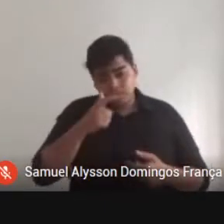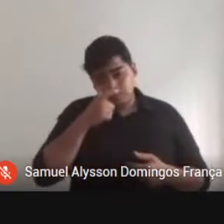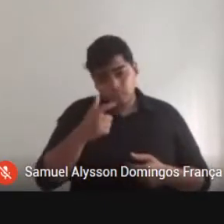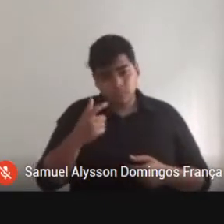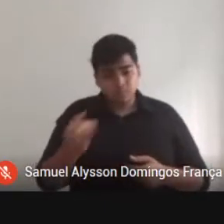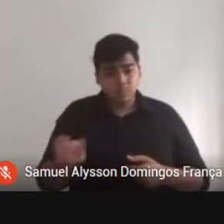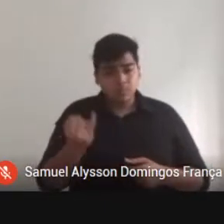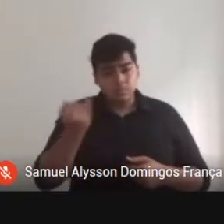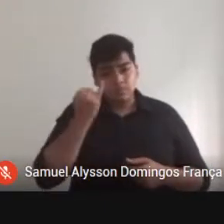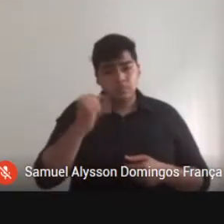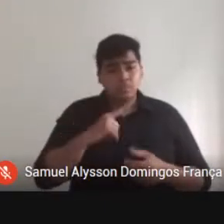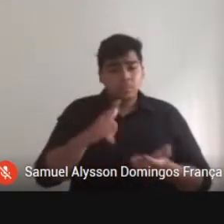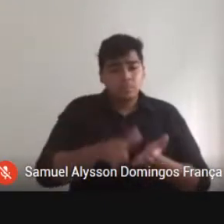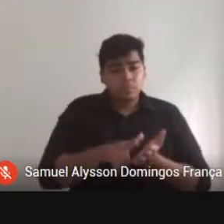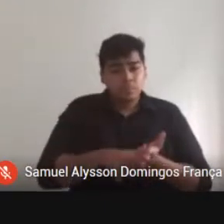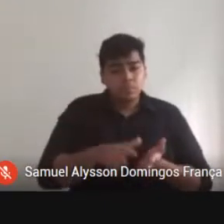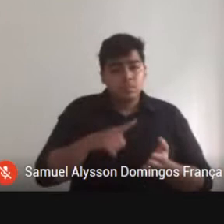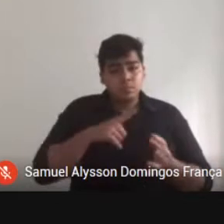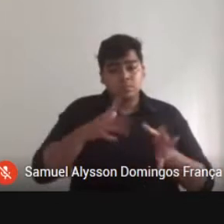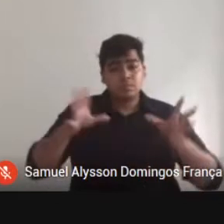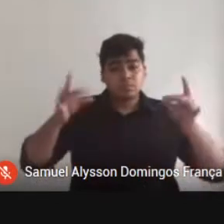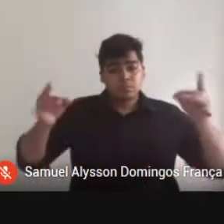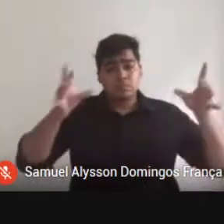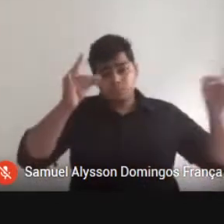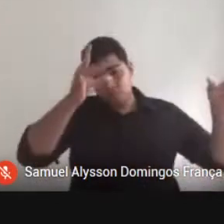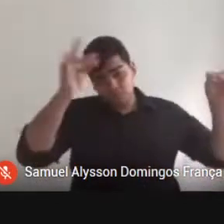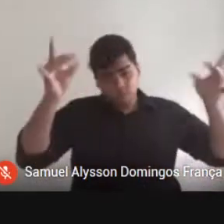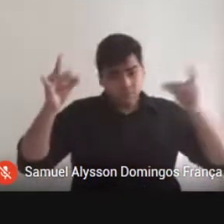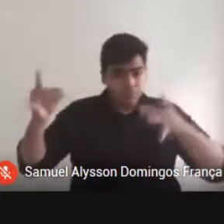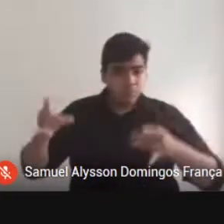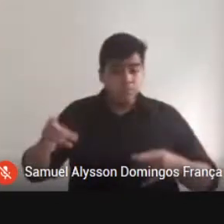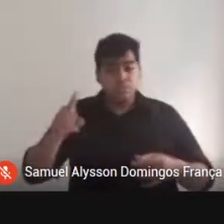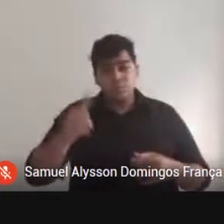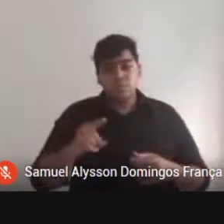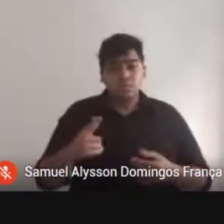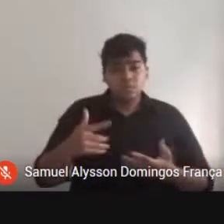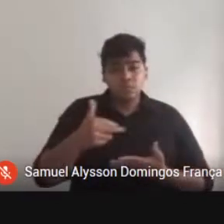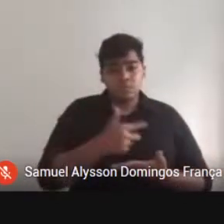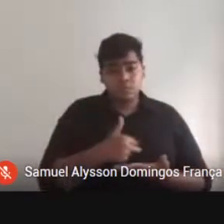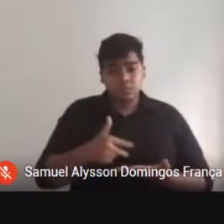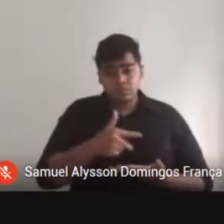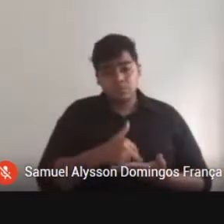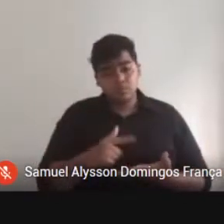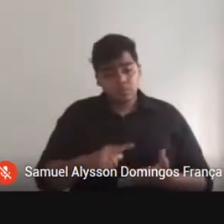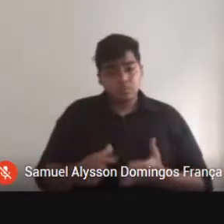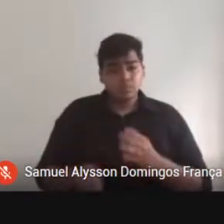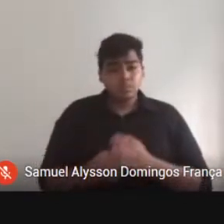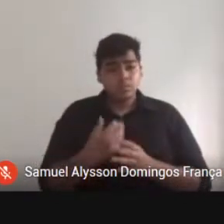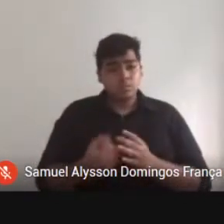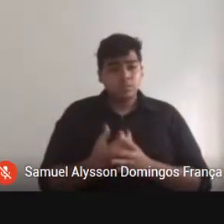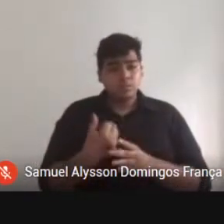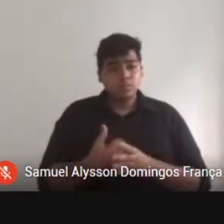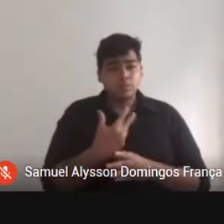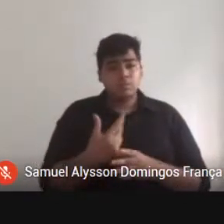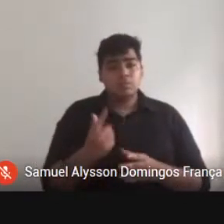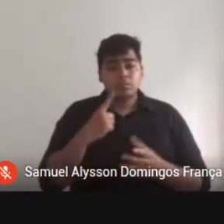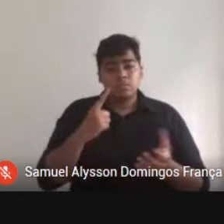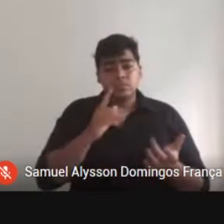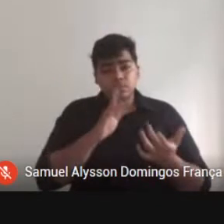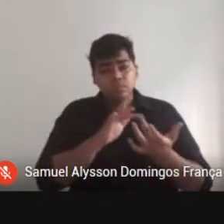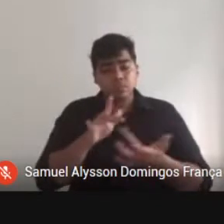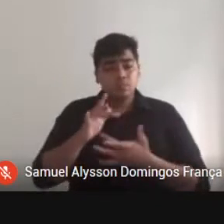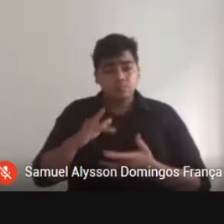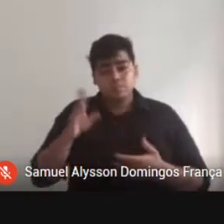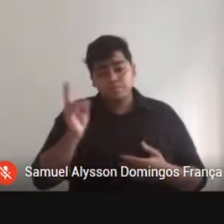pranchas aí coladas no quadro, são os desenhos que eles produziram, para que a gente tivesse contato com as primeiras expressões do